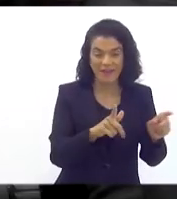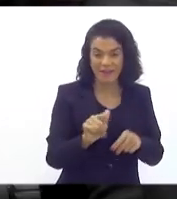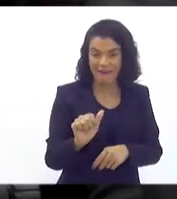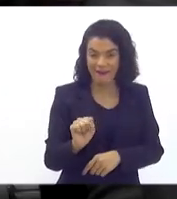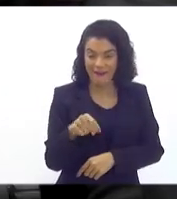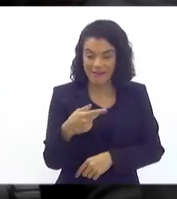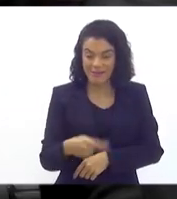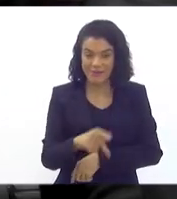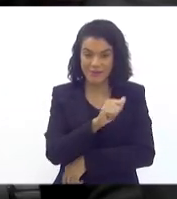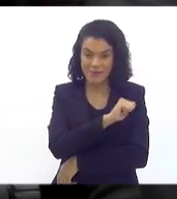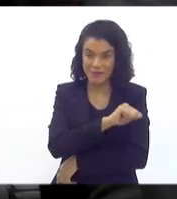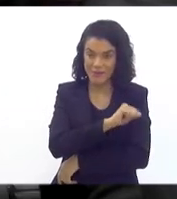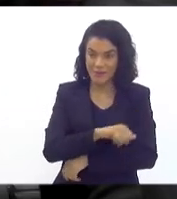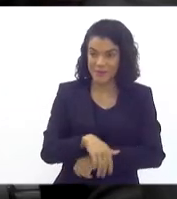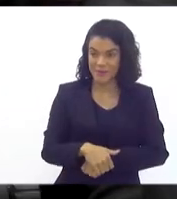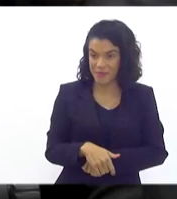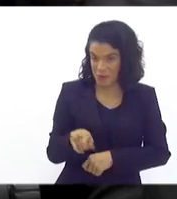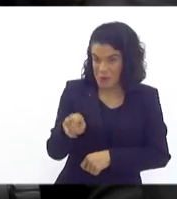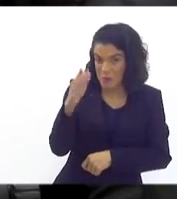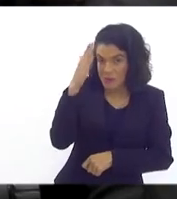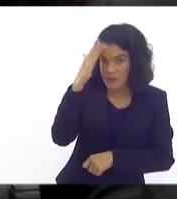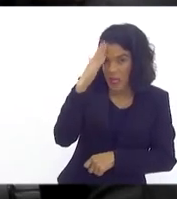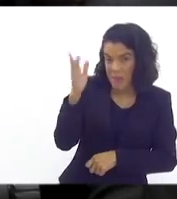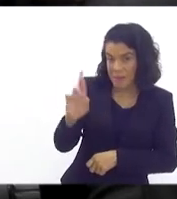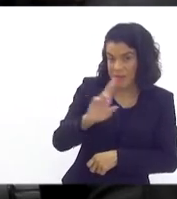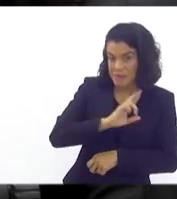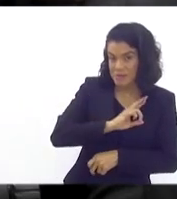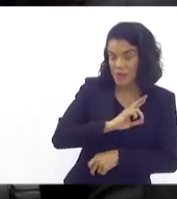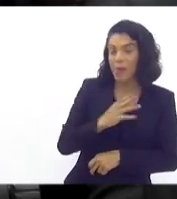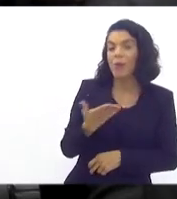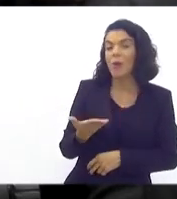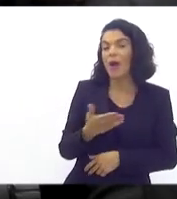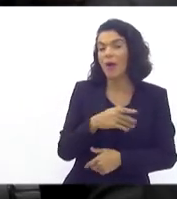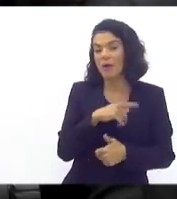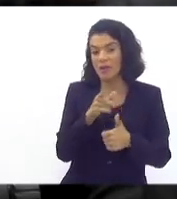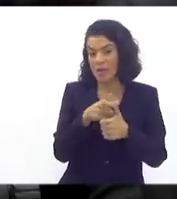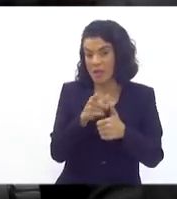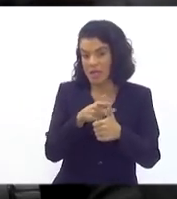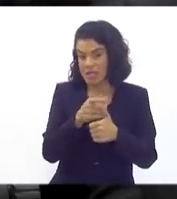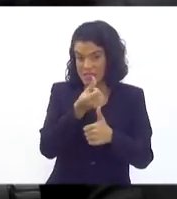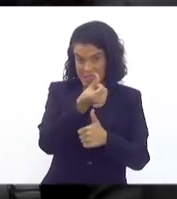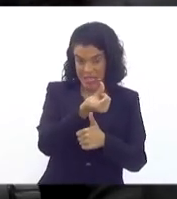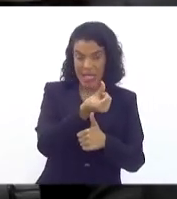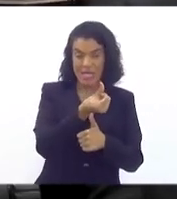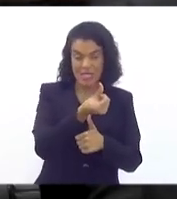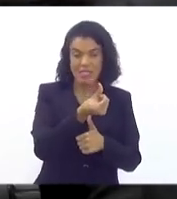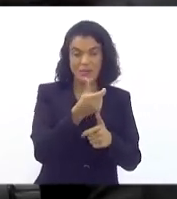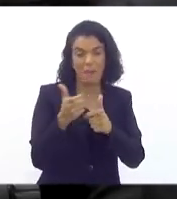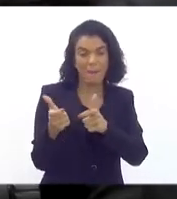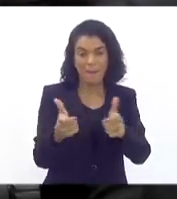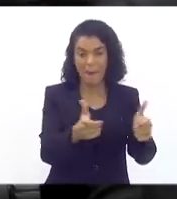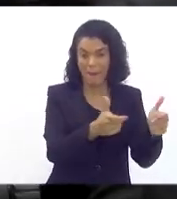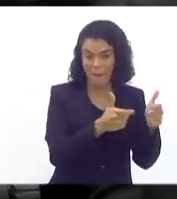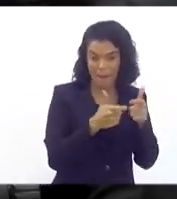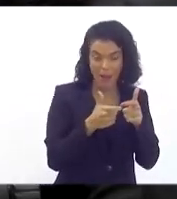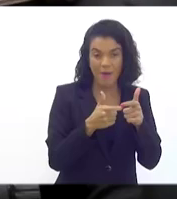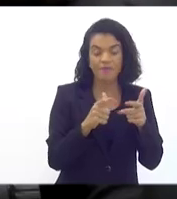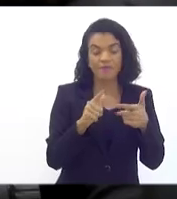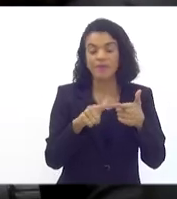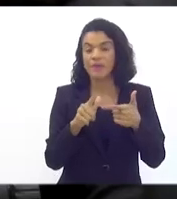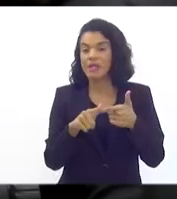aqui no Rio de Janeiro o senhor sabe qual é o segundo mercado depois das térmicas tem só seis térmicas com 3 milhões e 700